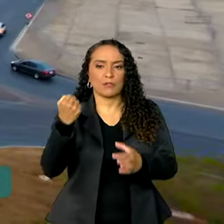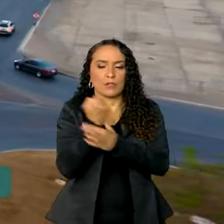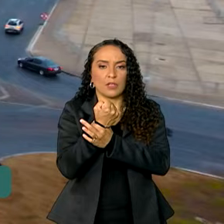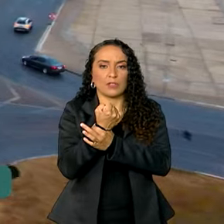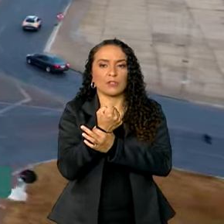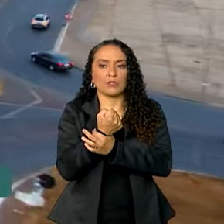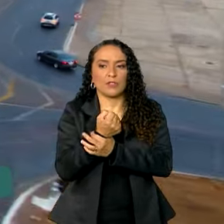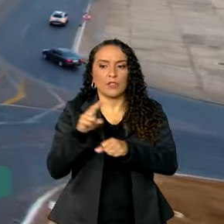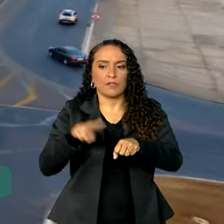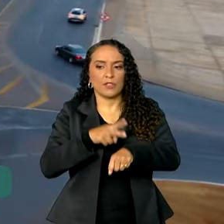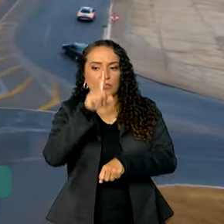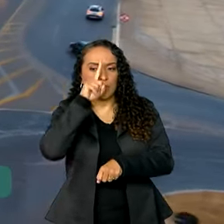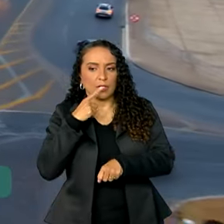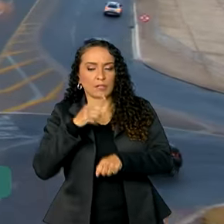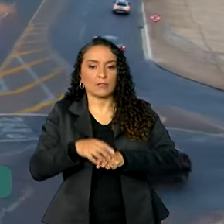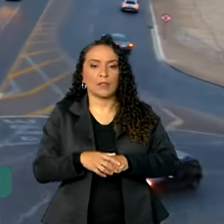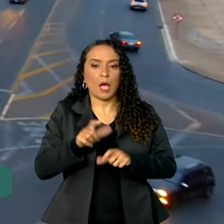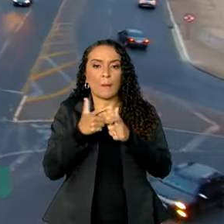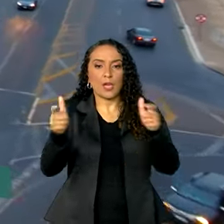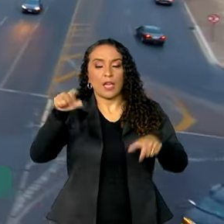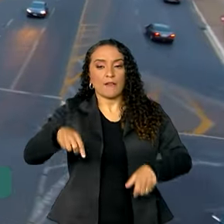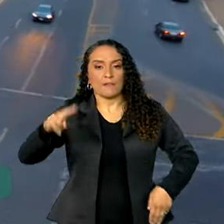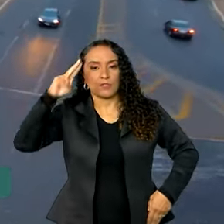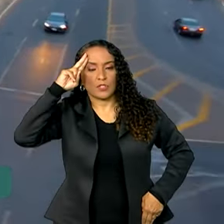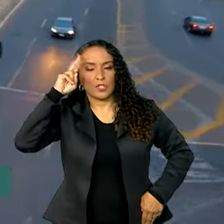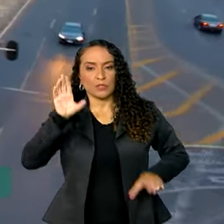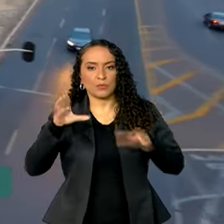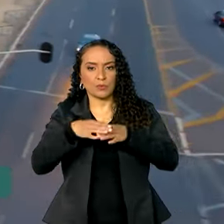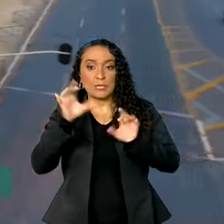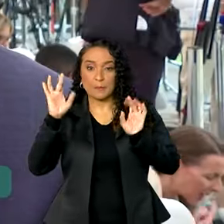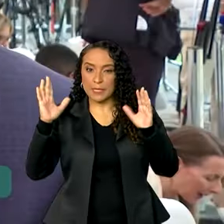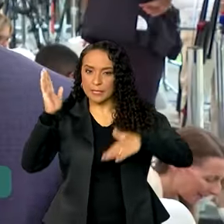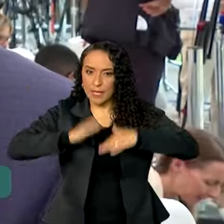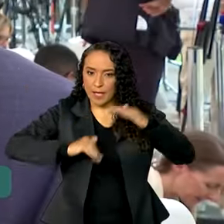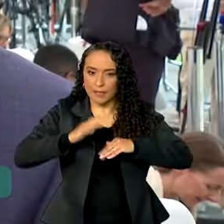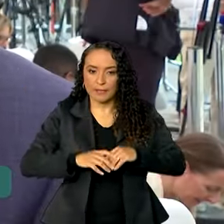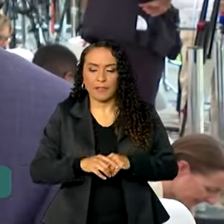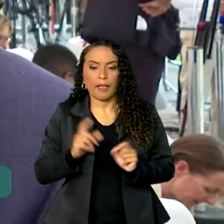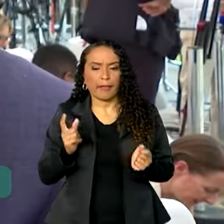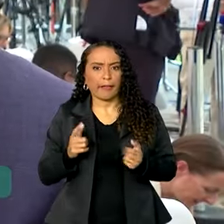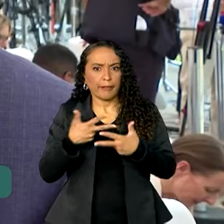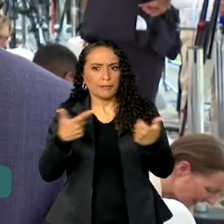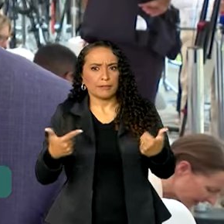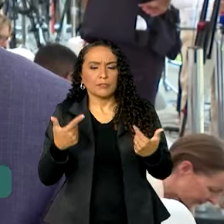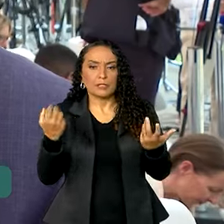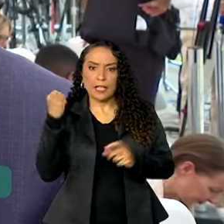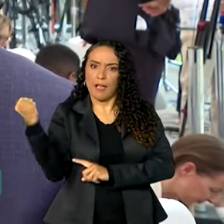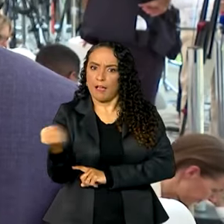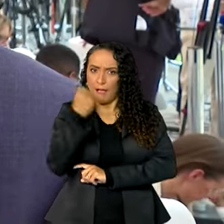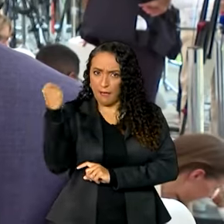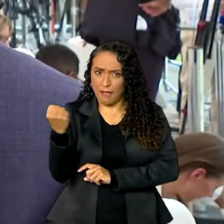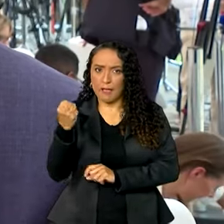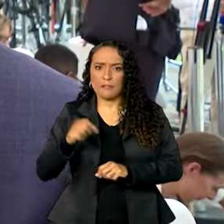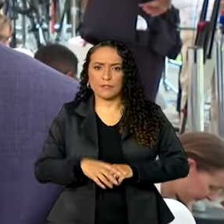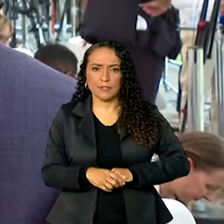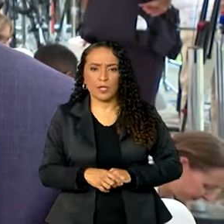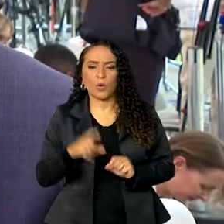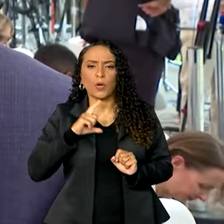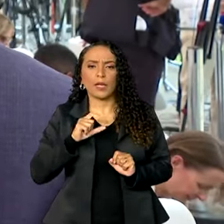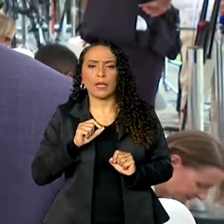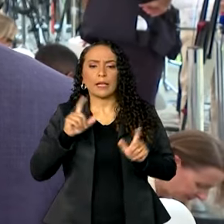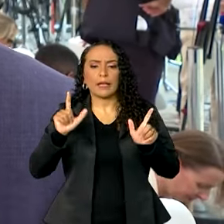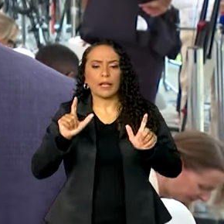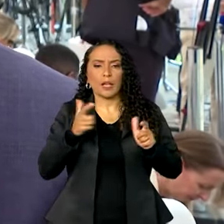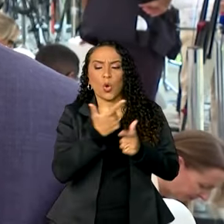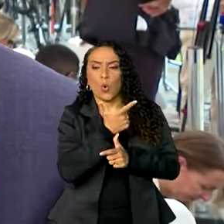em sua maioria, militares com formação em forças especiais. São fatos extremamente graves que levam para